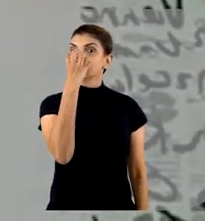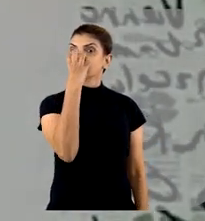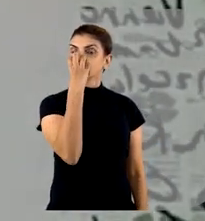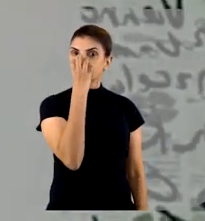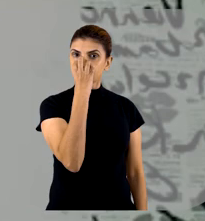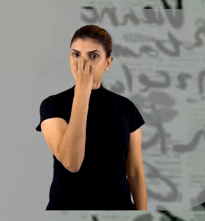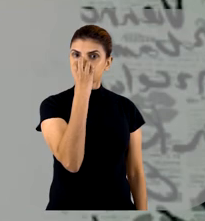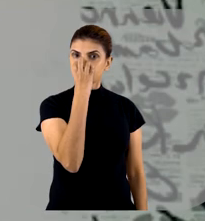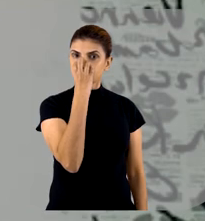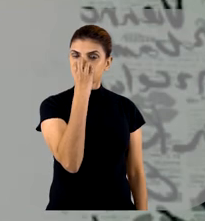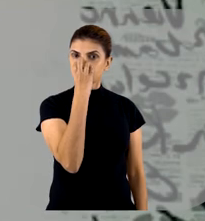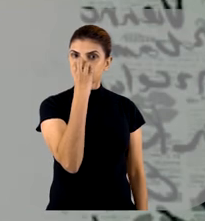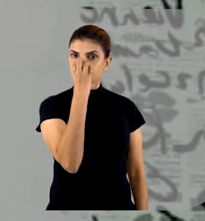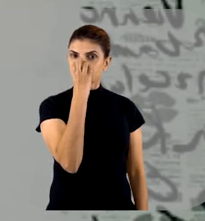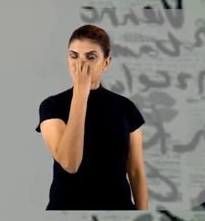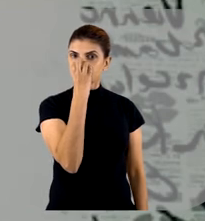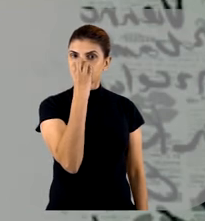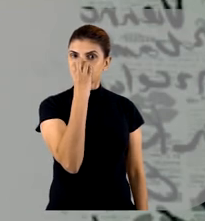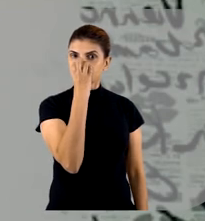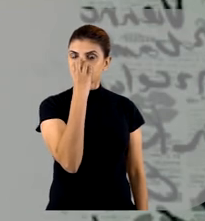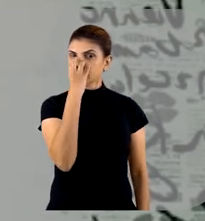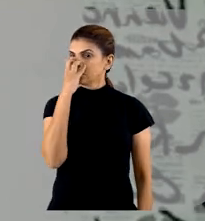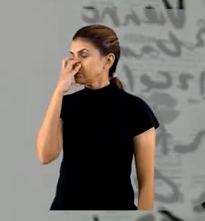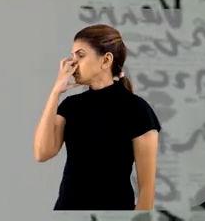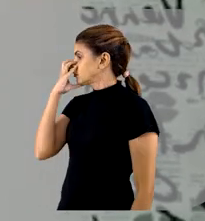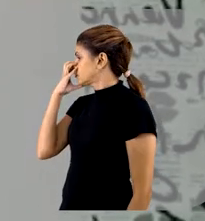até o seu rosto.